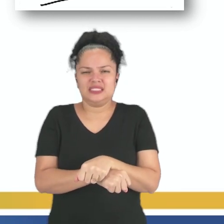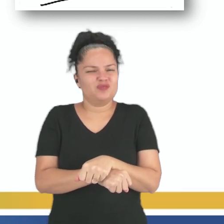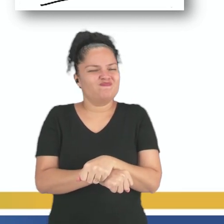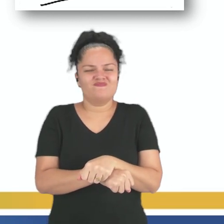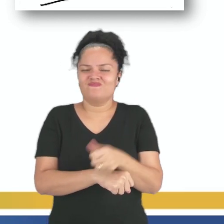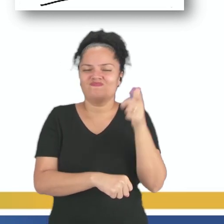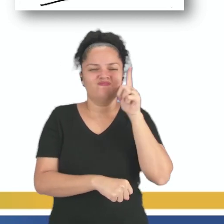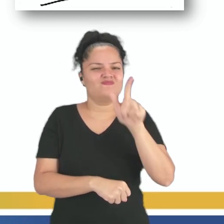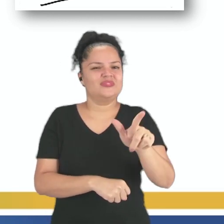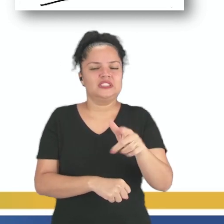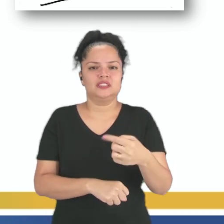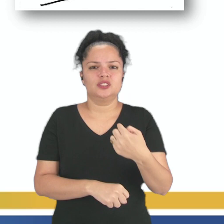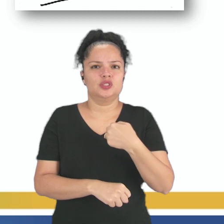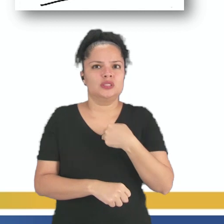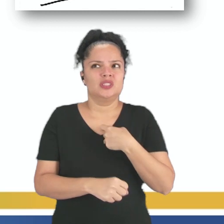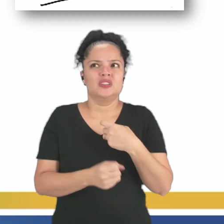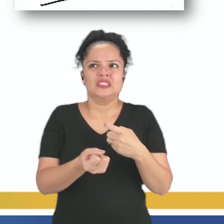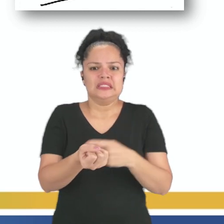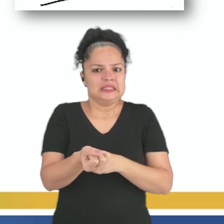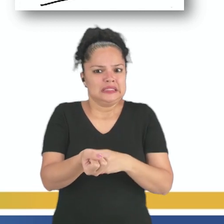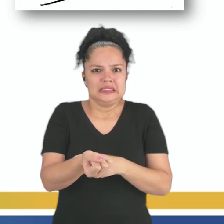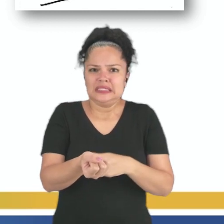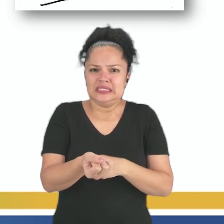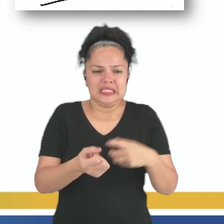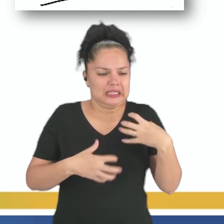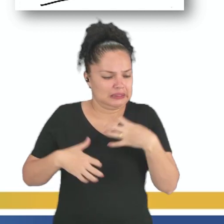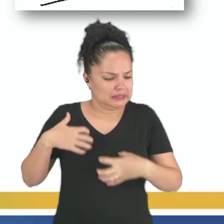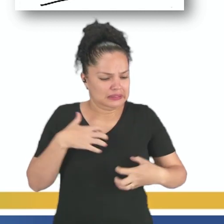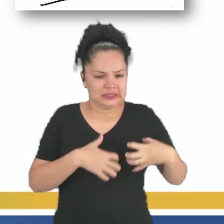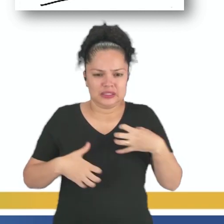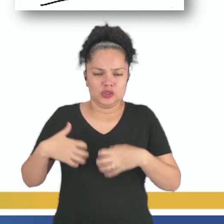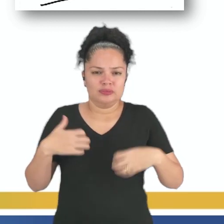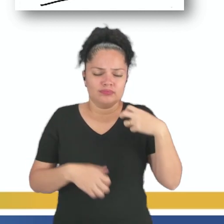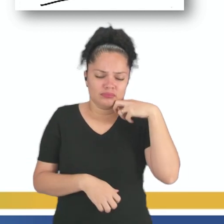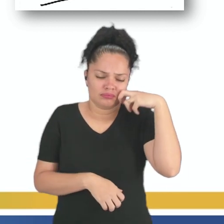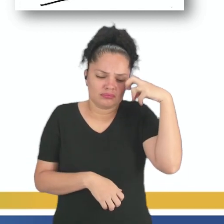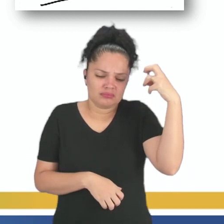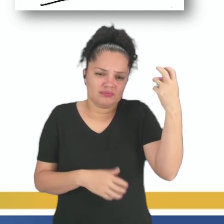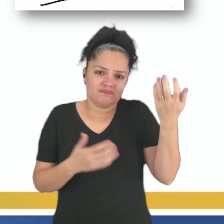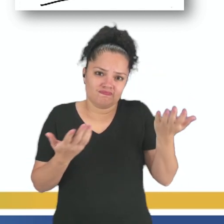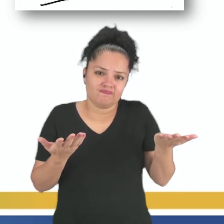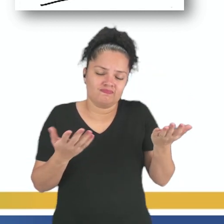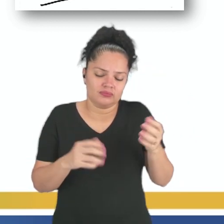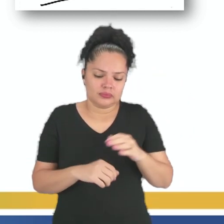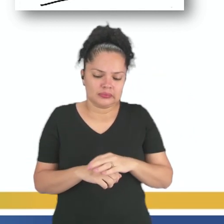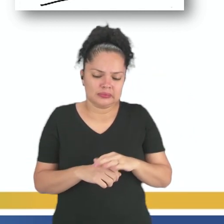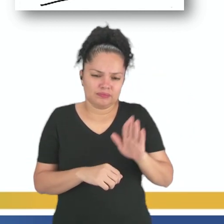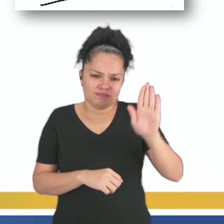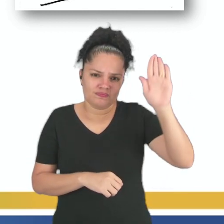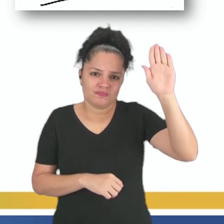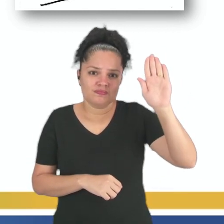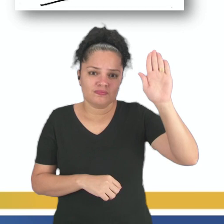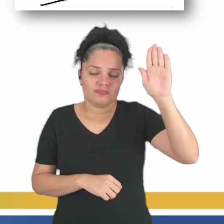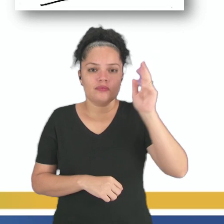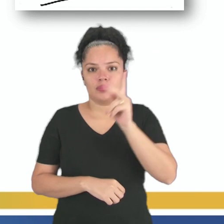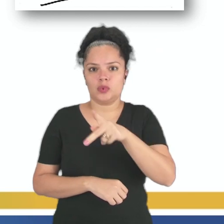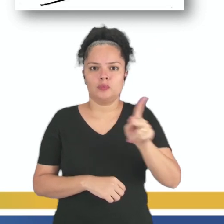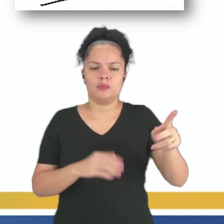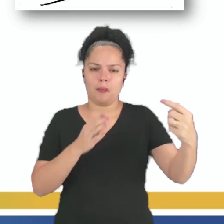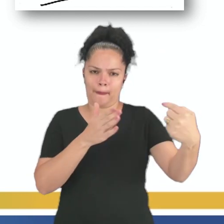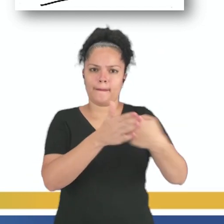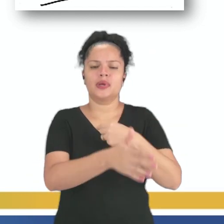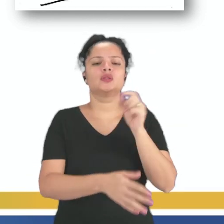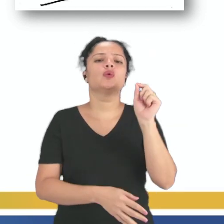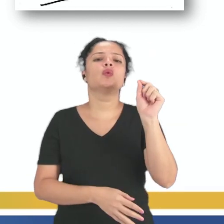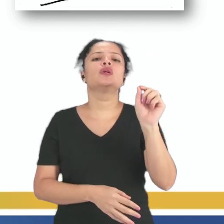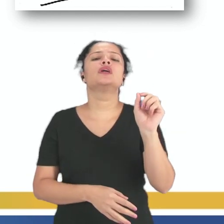Eu estava ficando meio desesperado. Eu era meio tímido também. Levantei a mão. A professora perguntou o